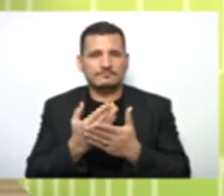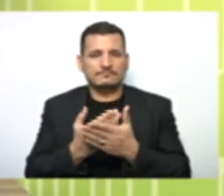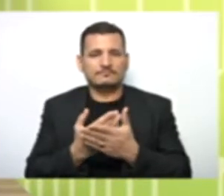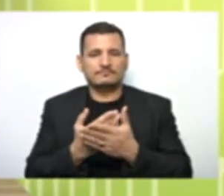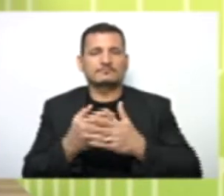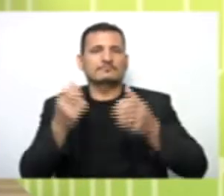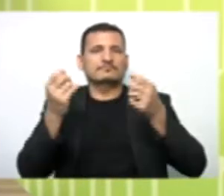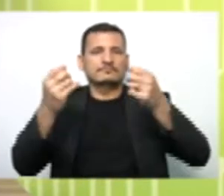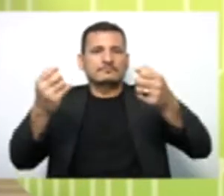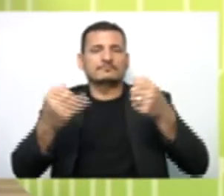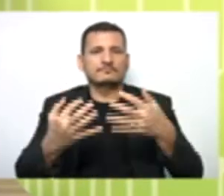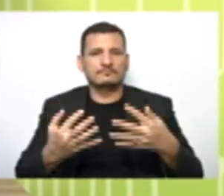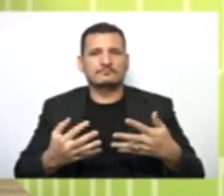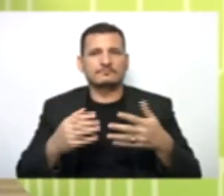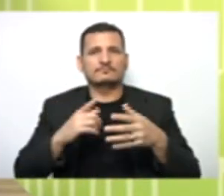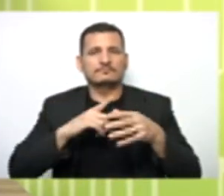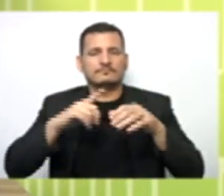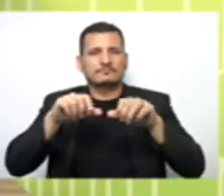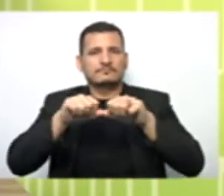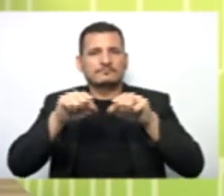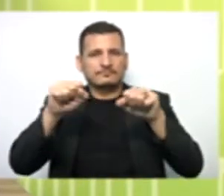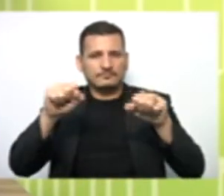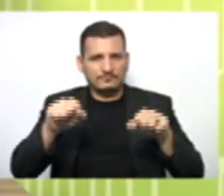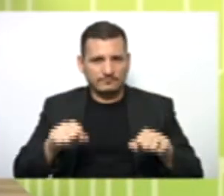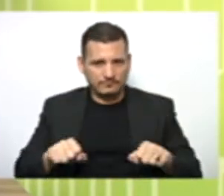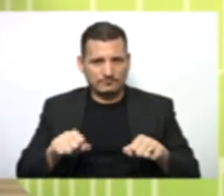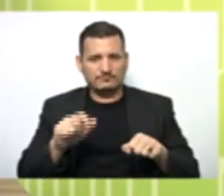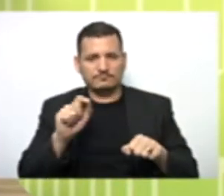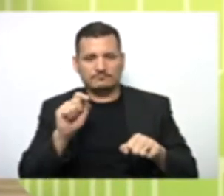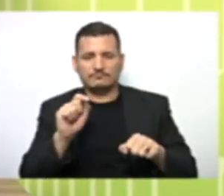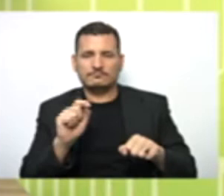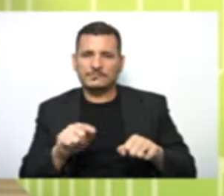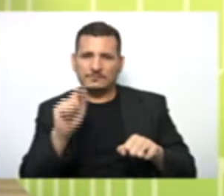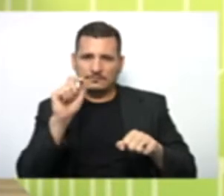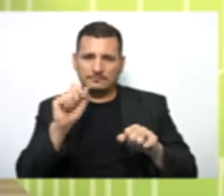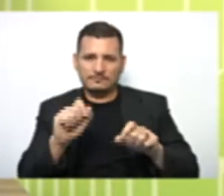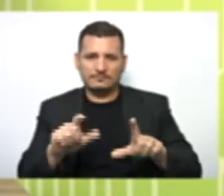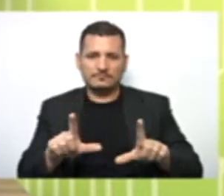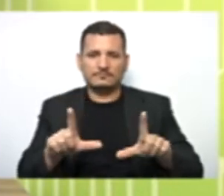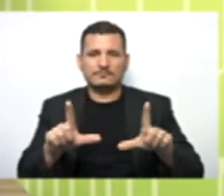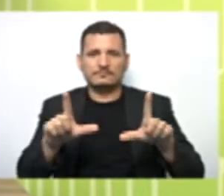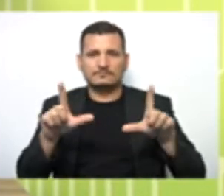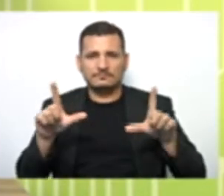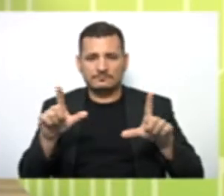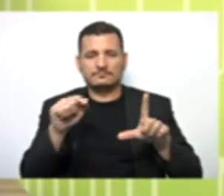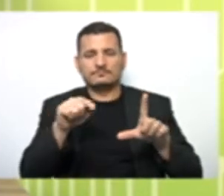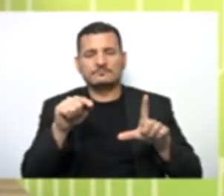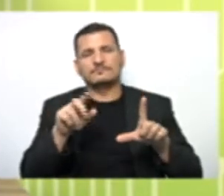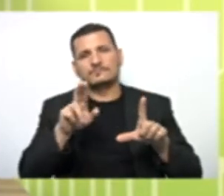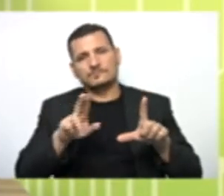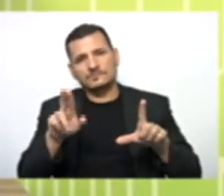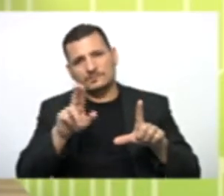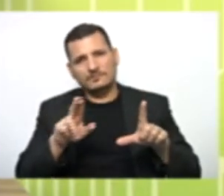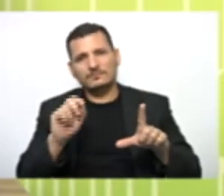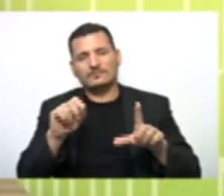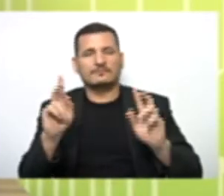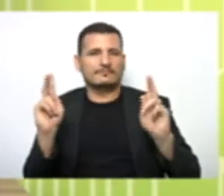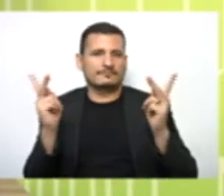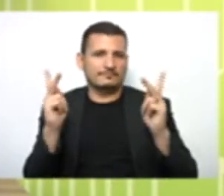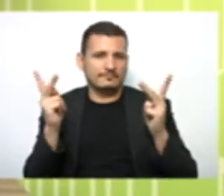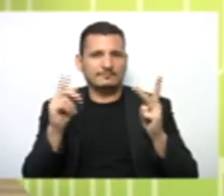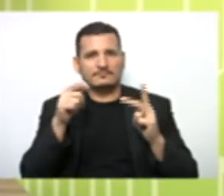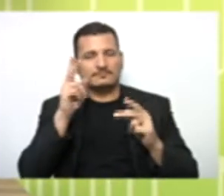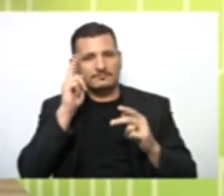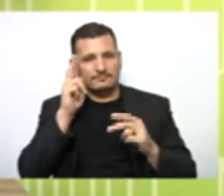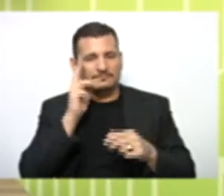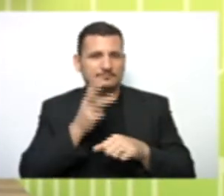o software, né? Quando você vai abrir esse software, né? Executa esse software, ele vai usar os recursos de hardware. Lembram do